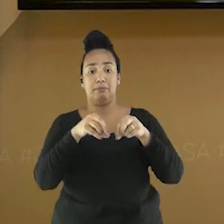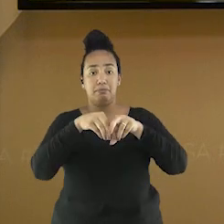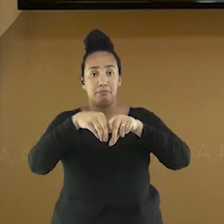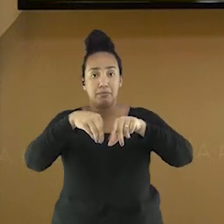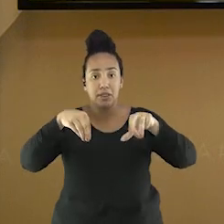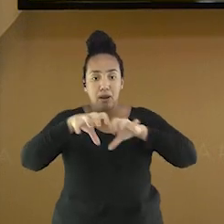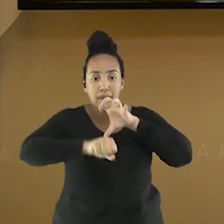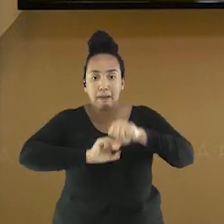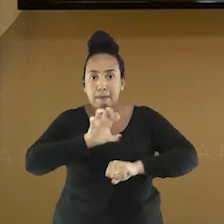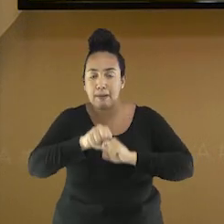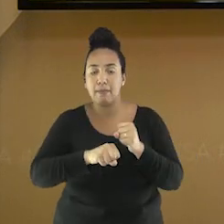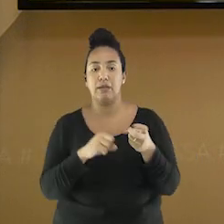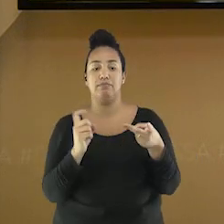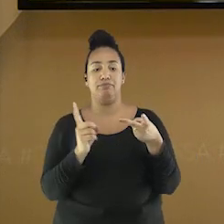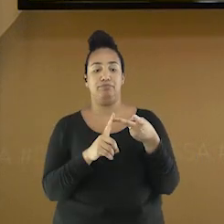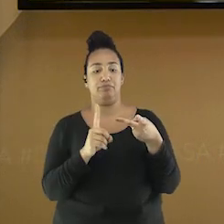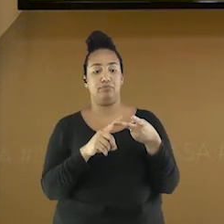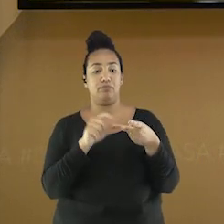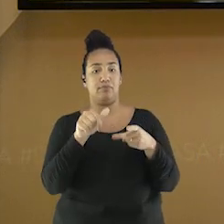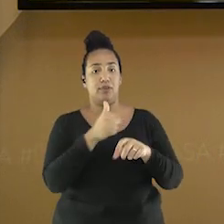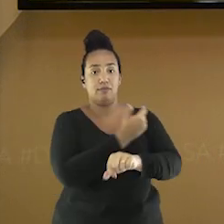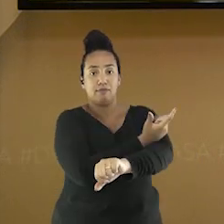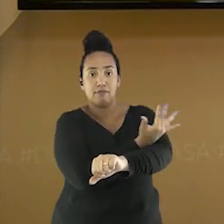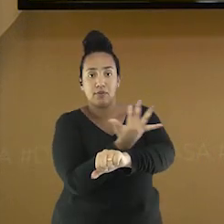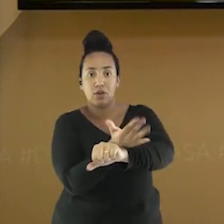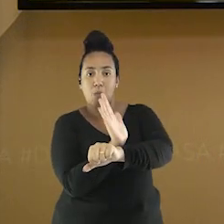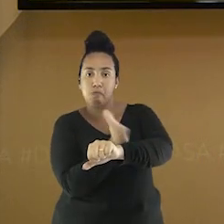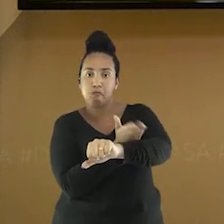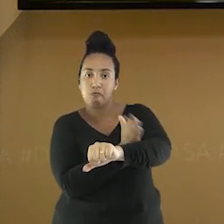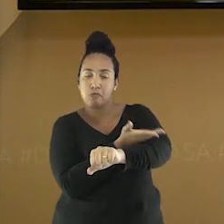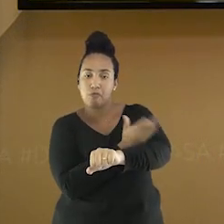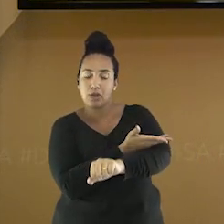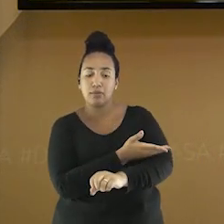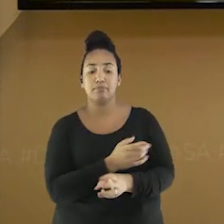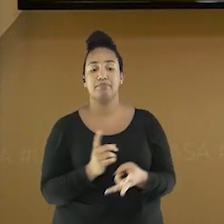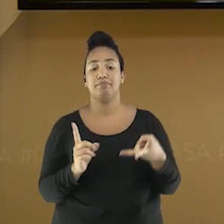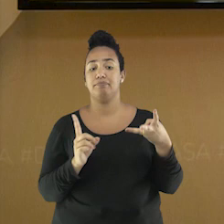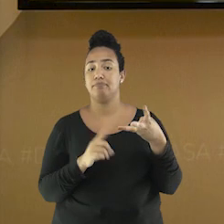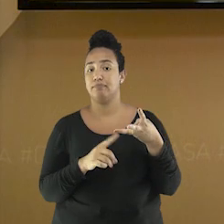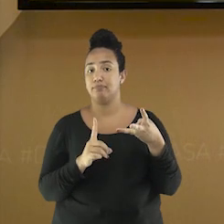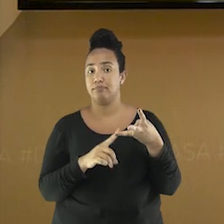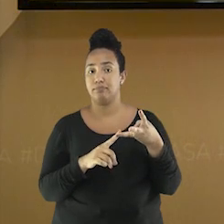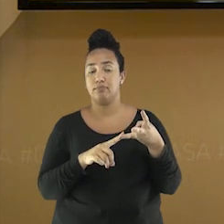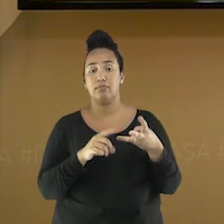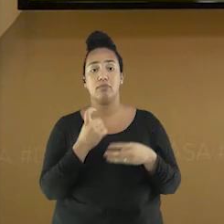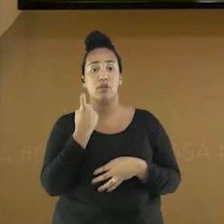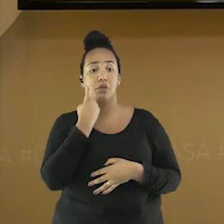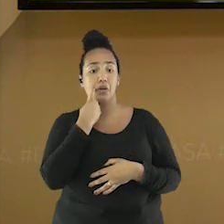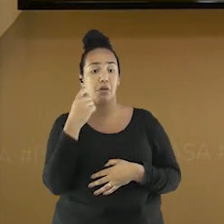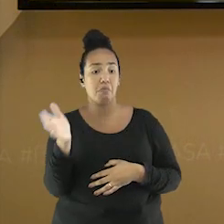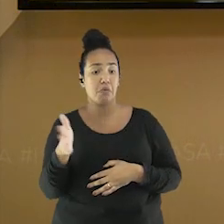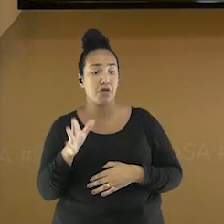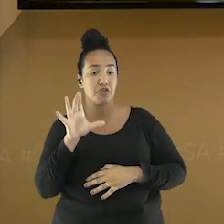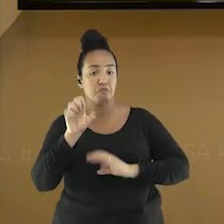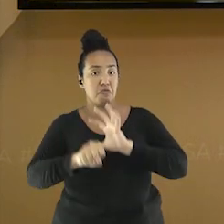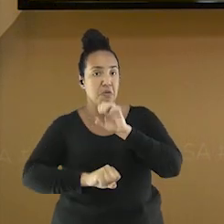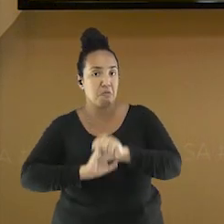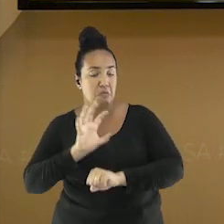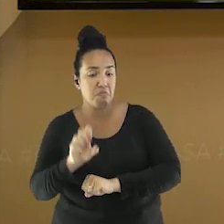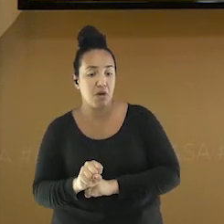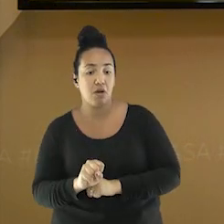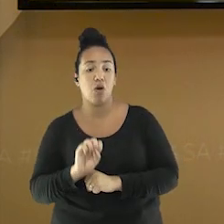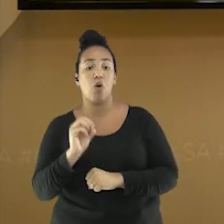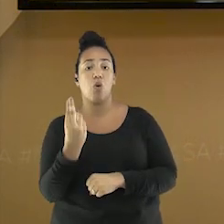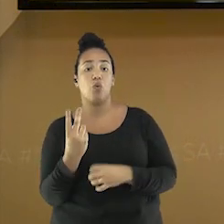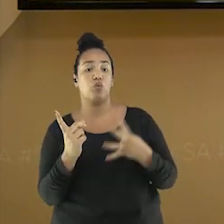minerais, letra B, a remoção da vegetação, letra C, caça e pesca ilegais, ou